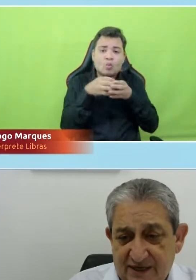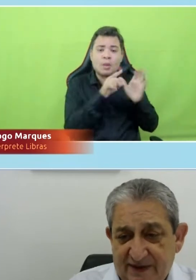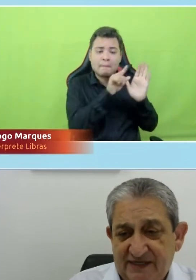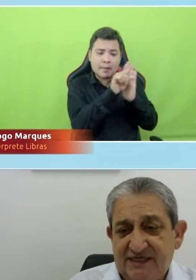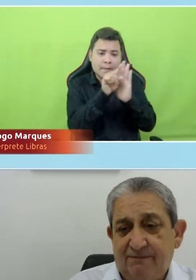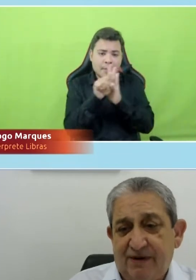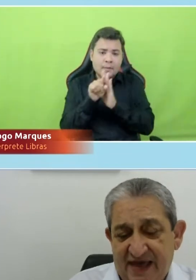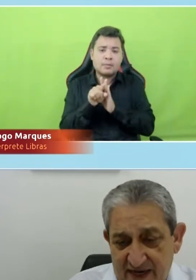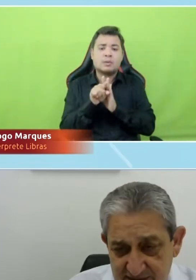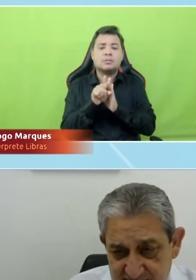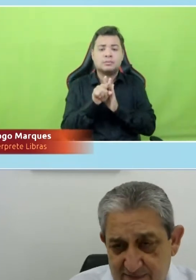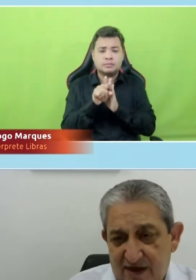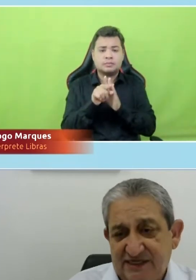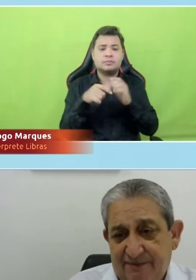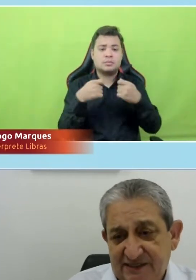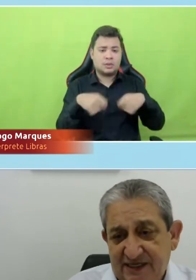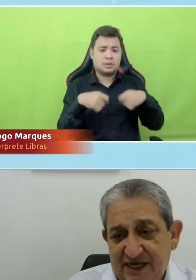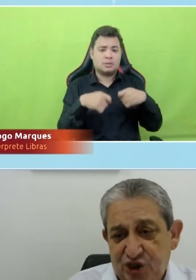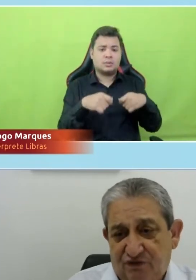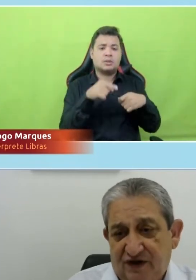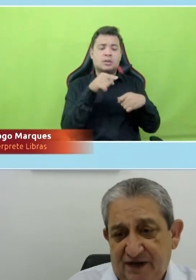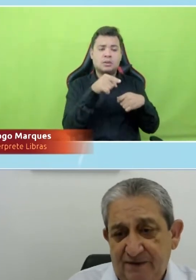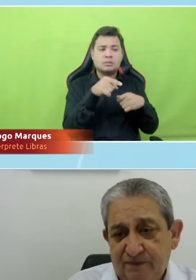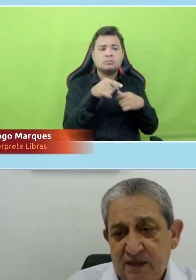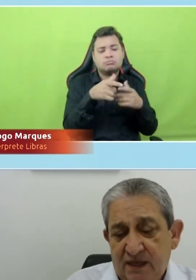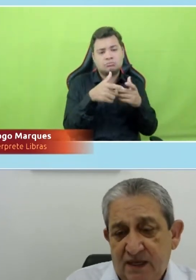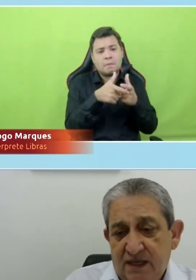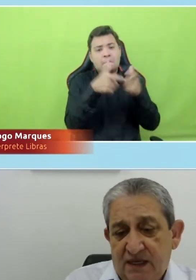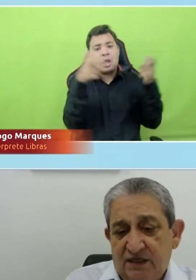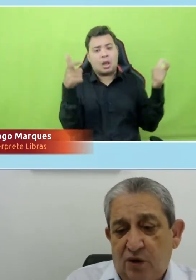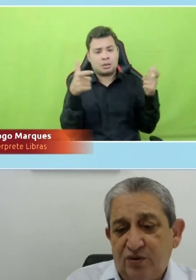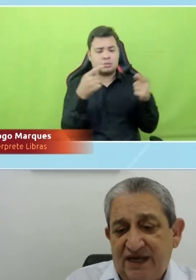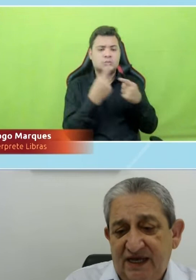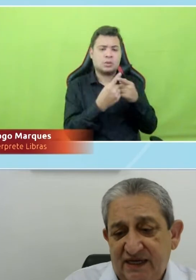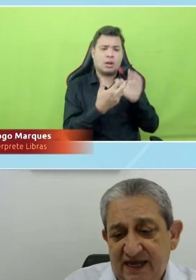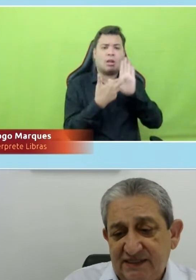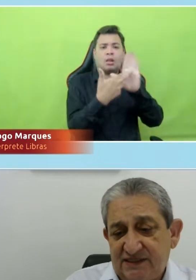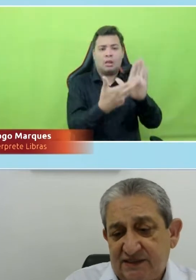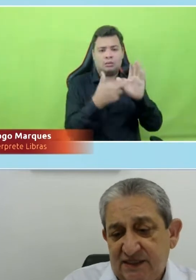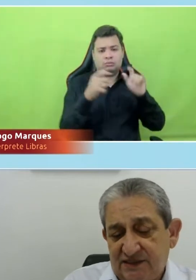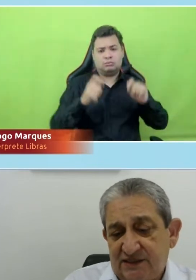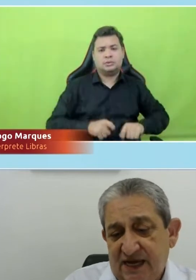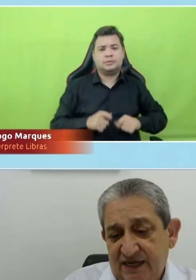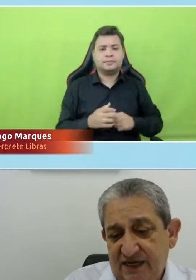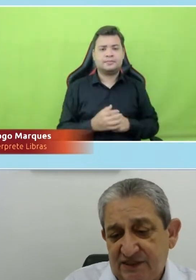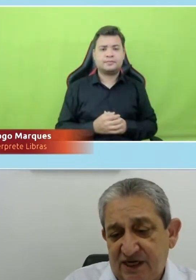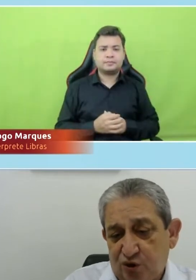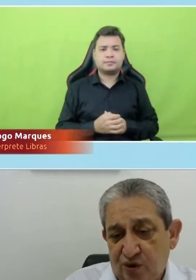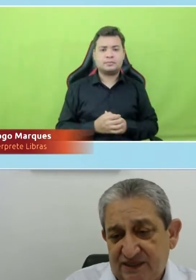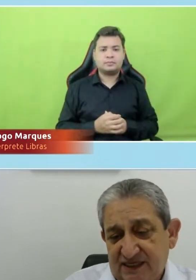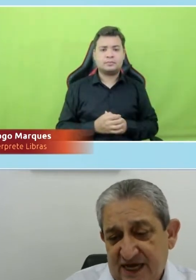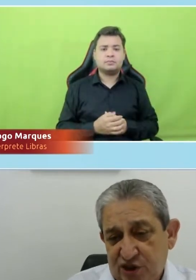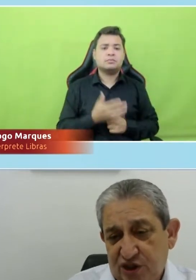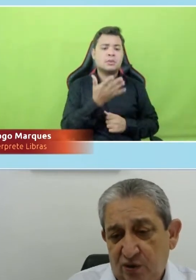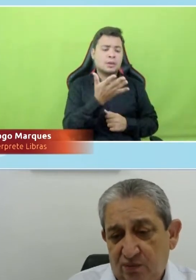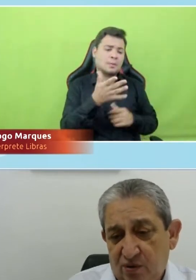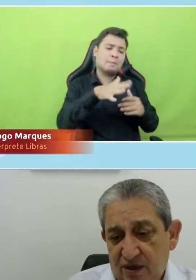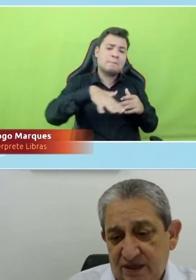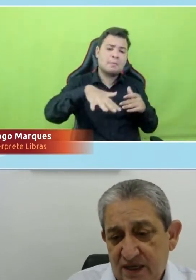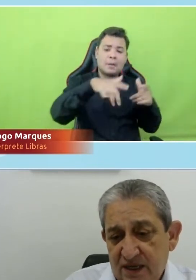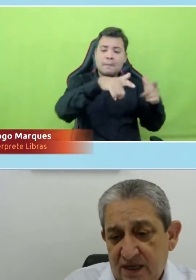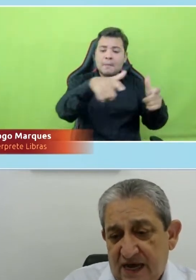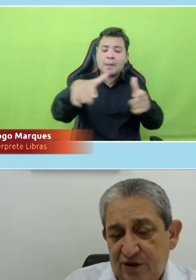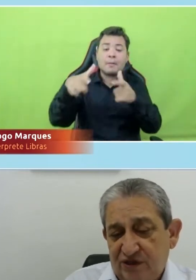amostra para ela ser mais representativa, né? Então, nesse setor, nessas áreas